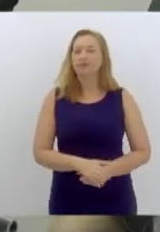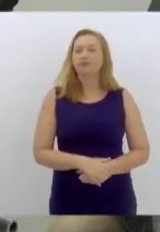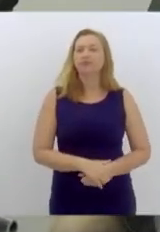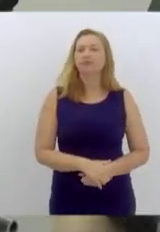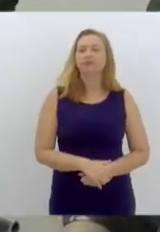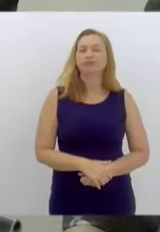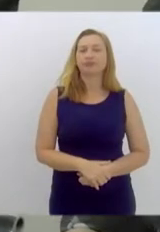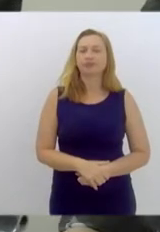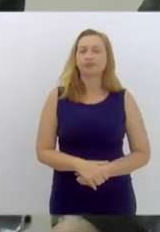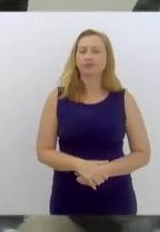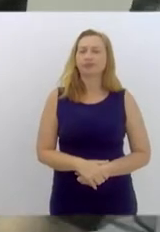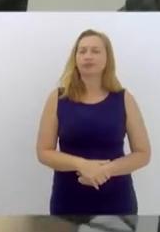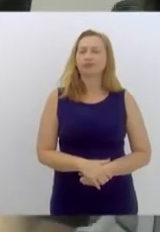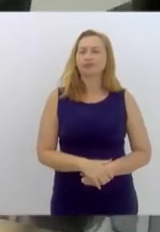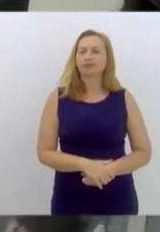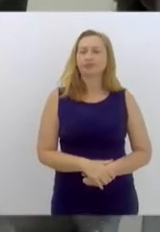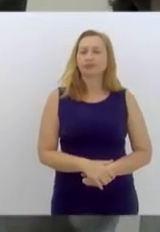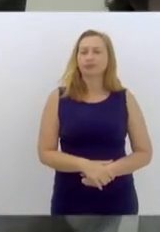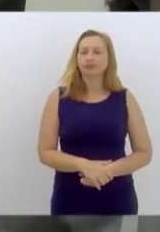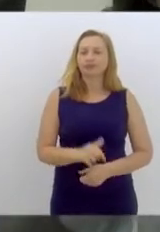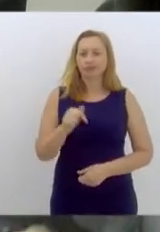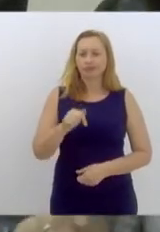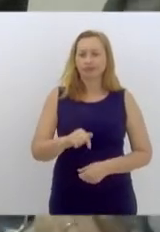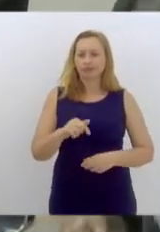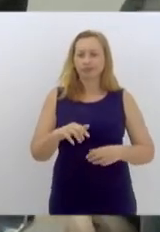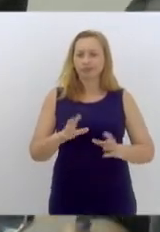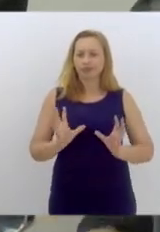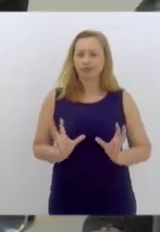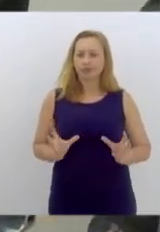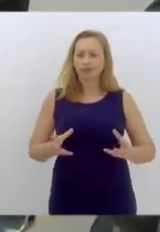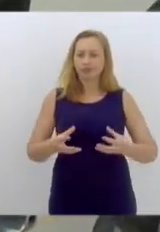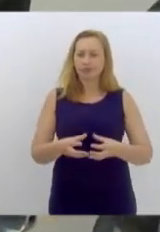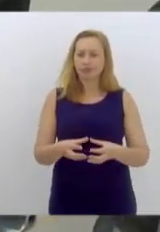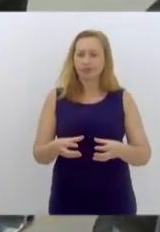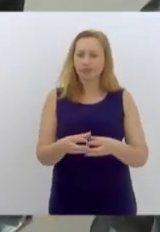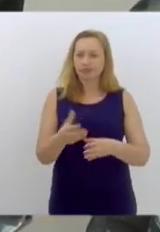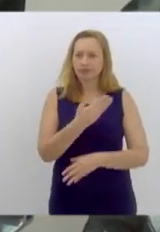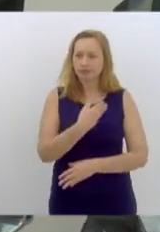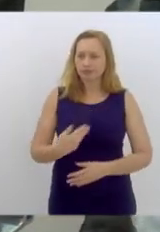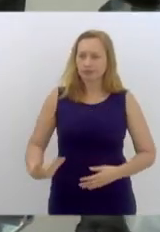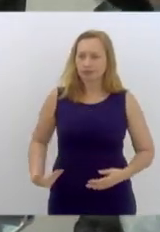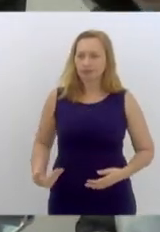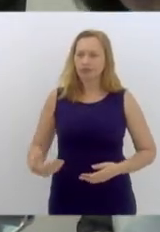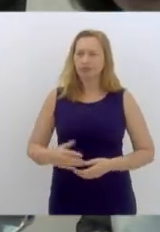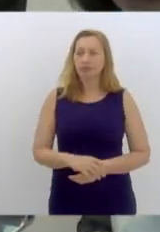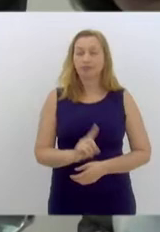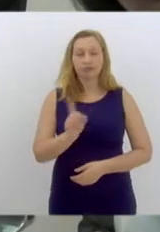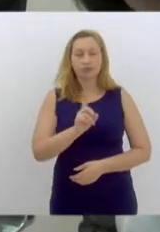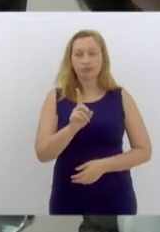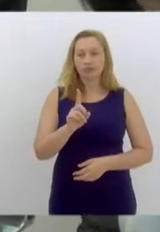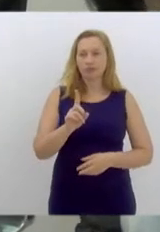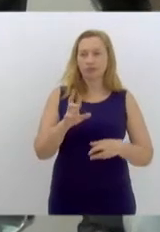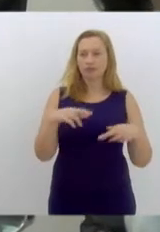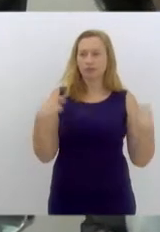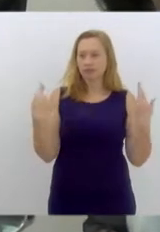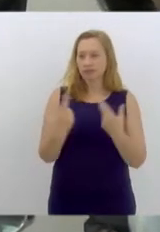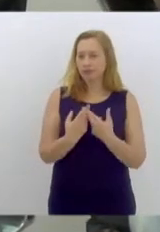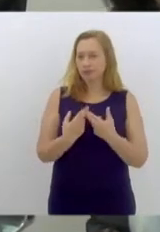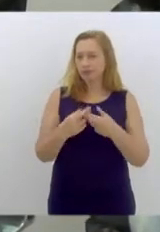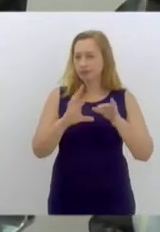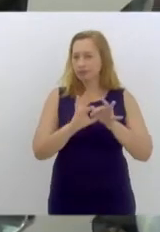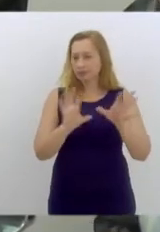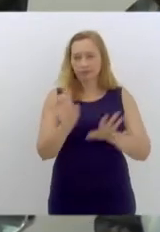Isto aqui é uma audiência pública, não é uma reunião